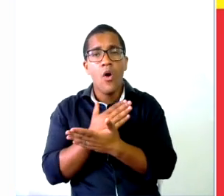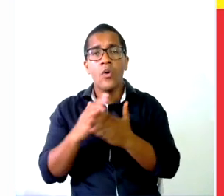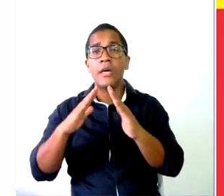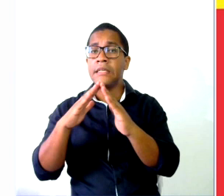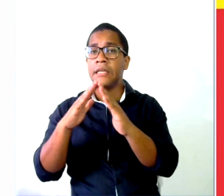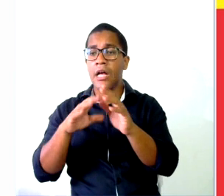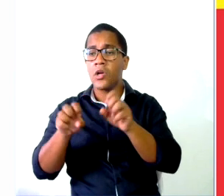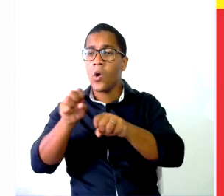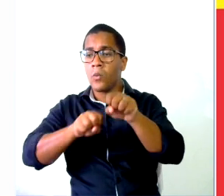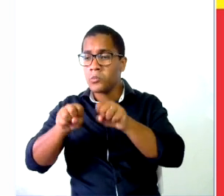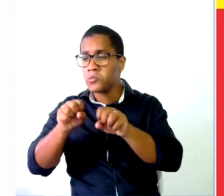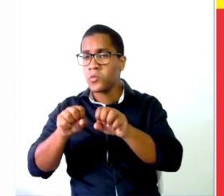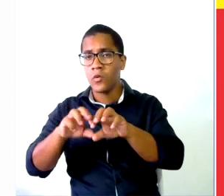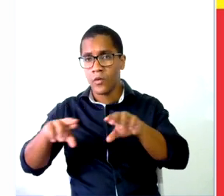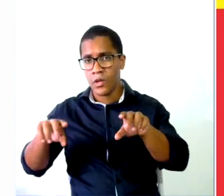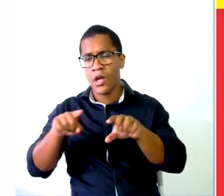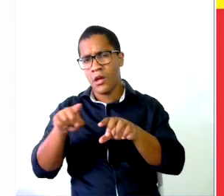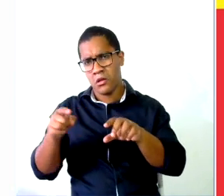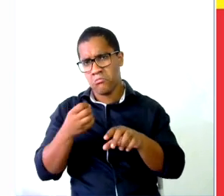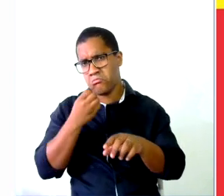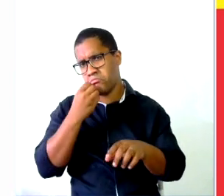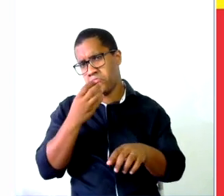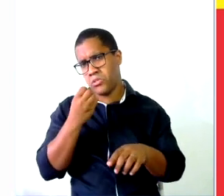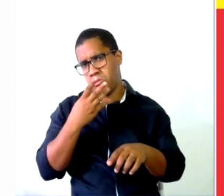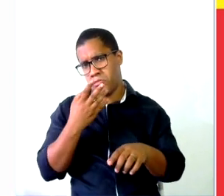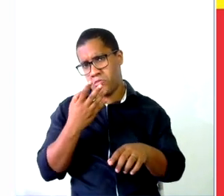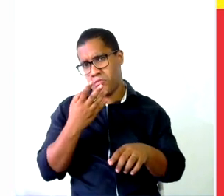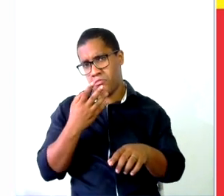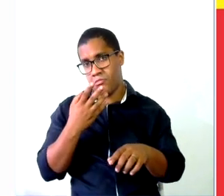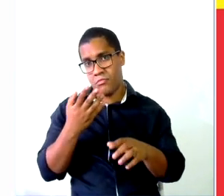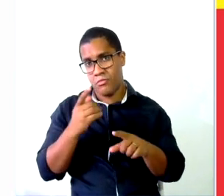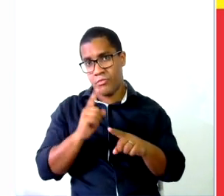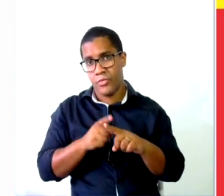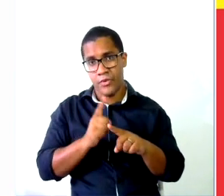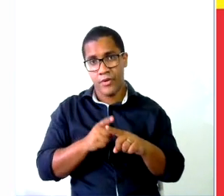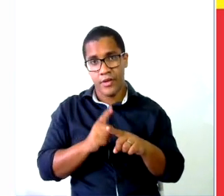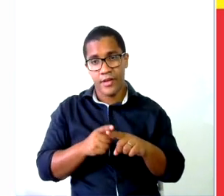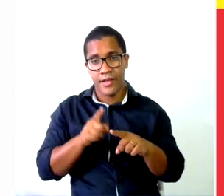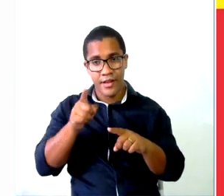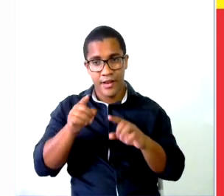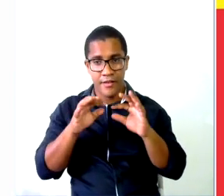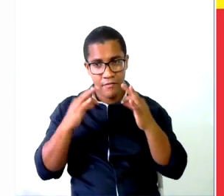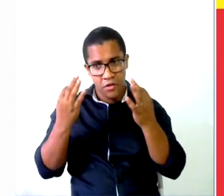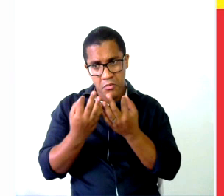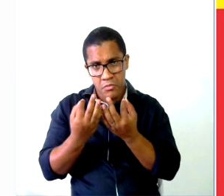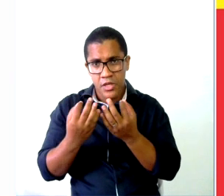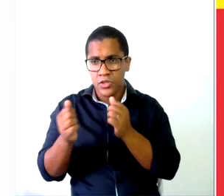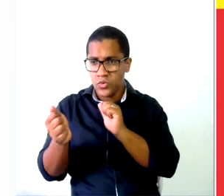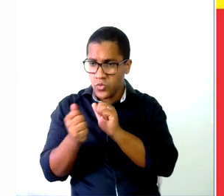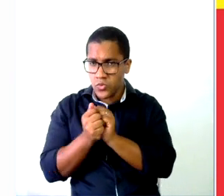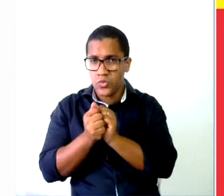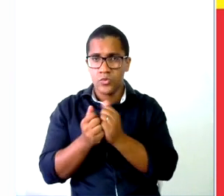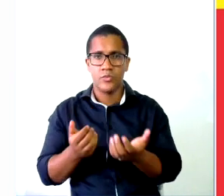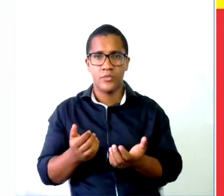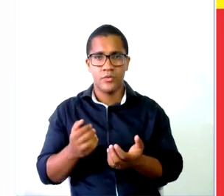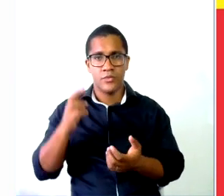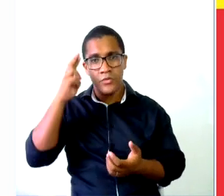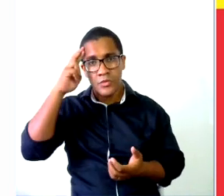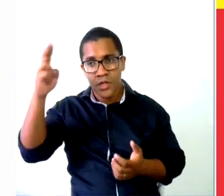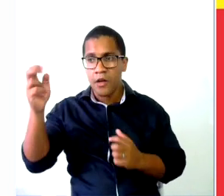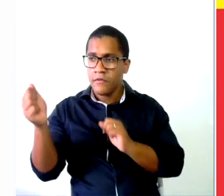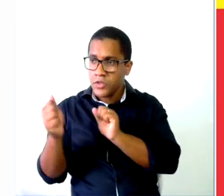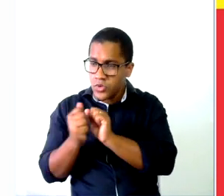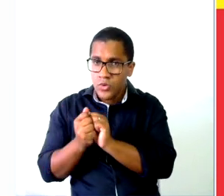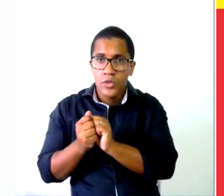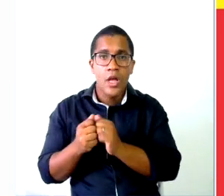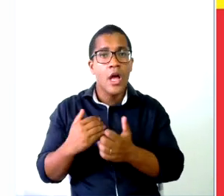casas modestas. Alguns escravos próximos do amo, é